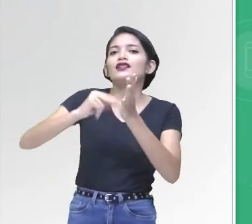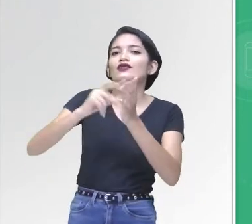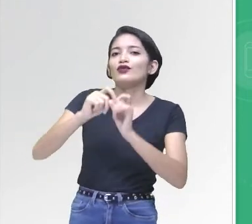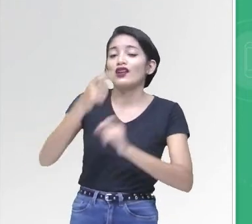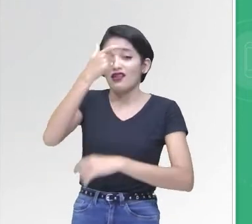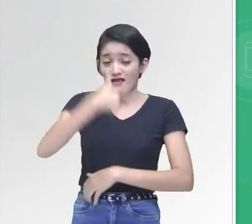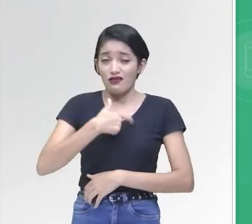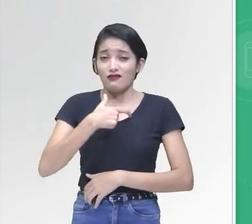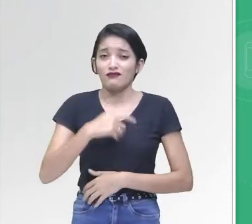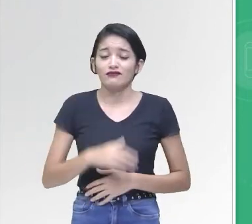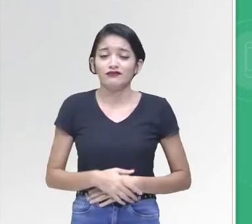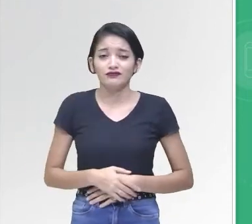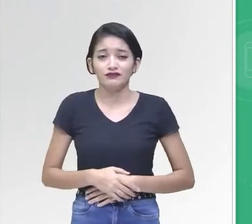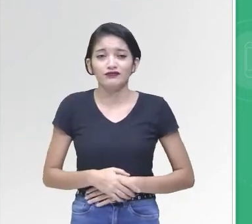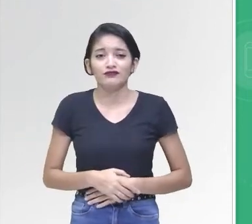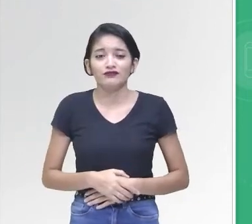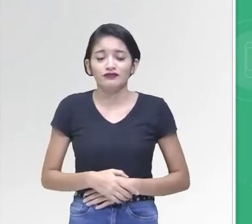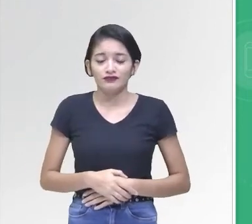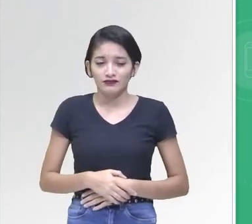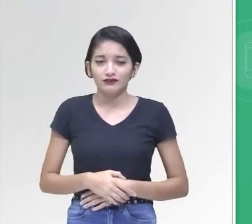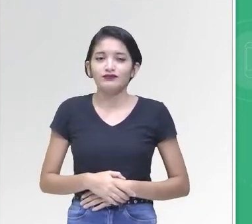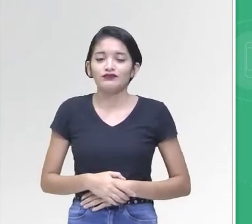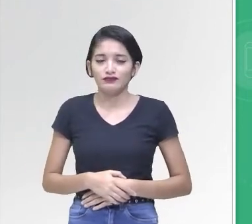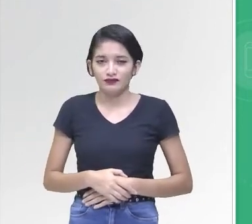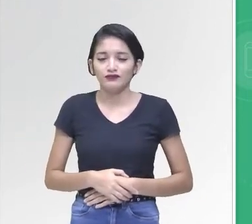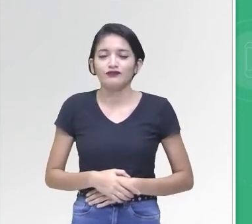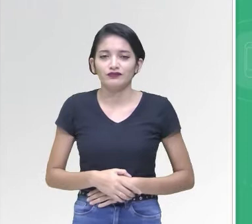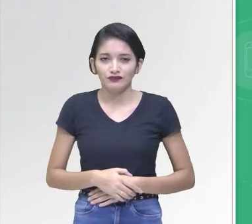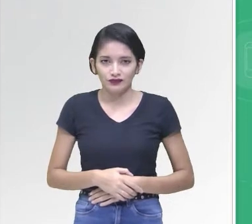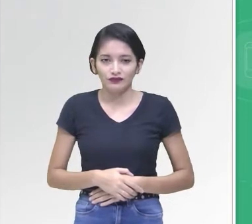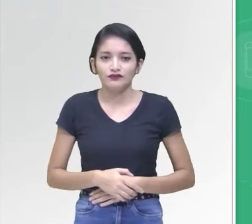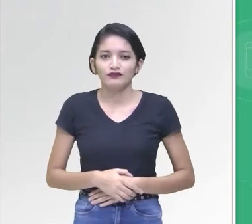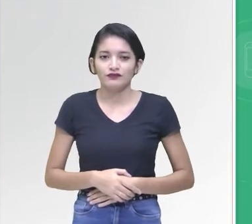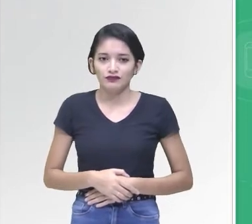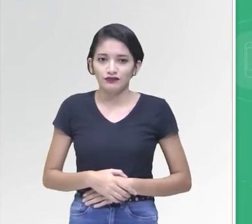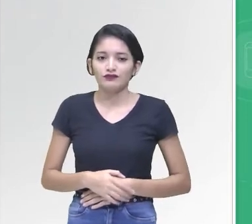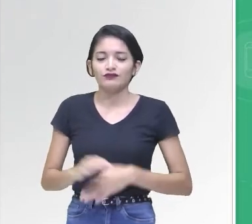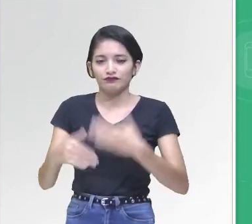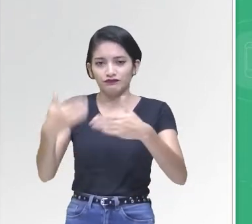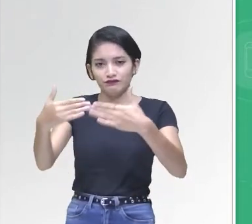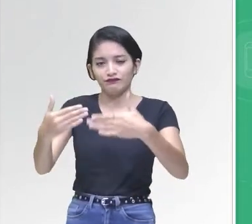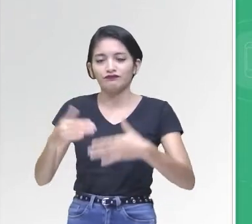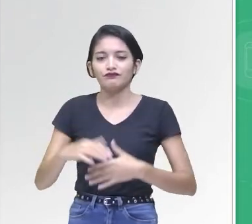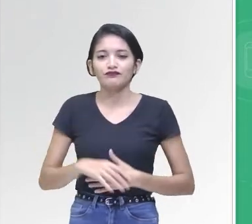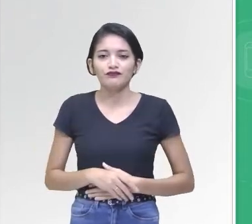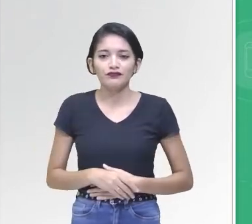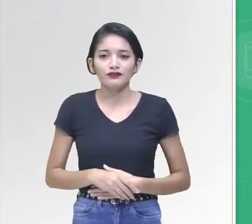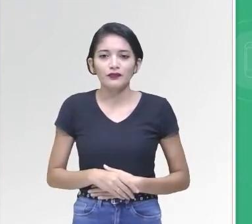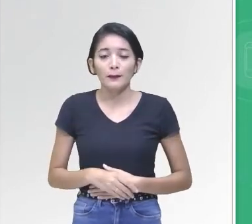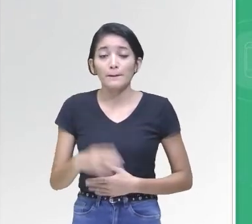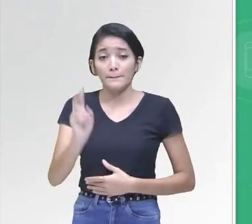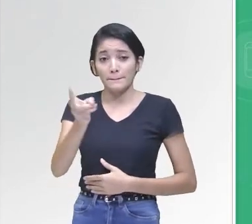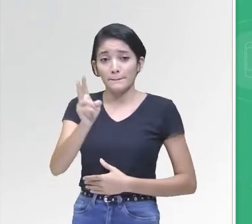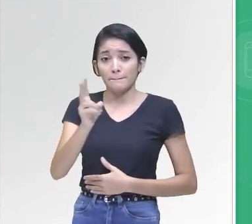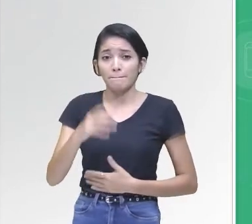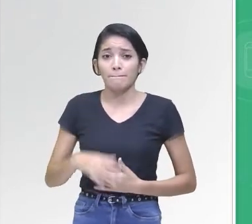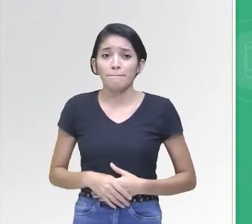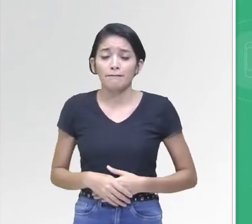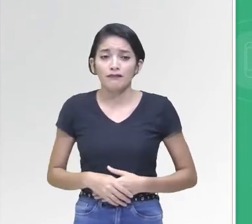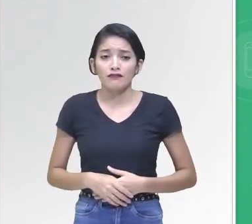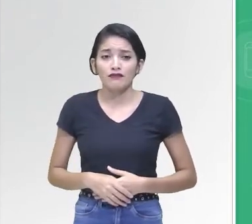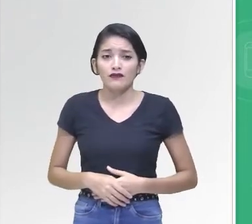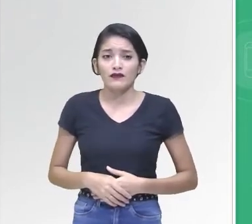leio, yo leo, yo escribo, yo dibujo, yo aprendo, e assim para frente. É, vamos continuar. Yo hablo,